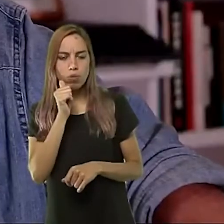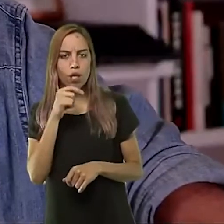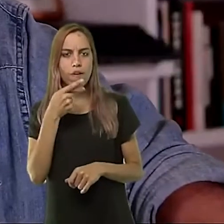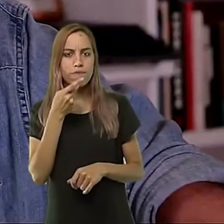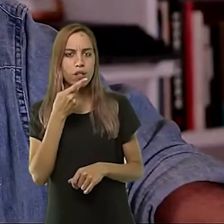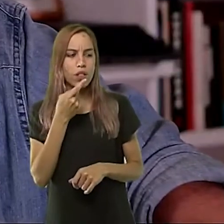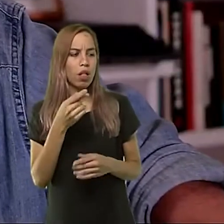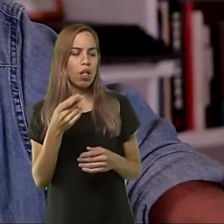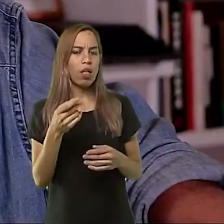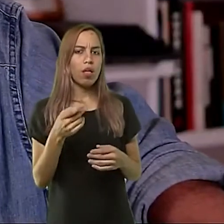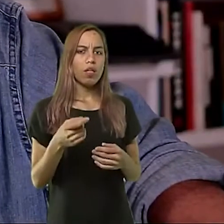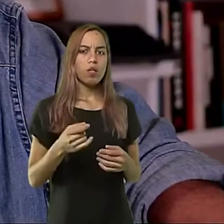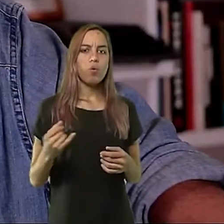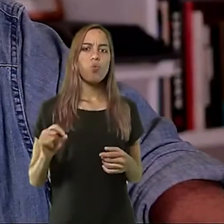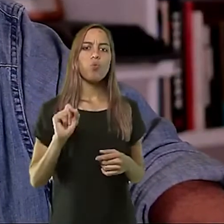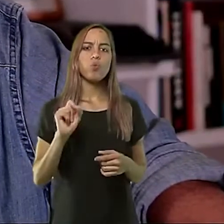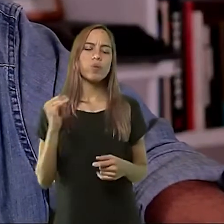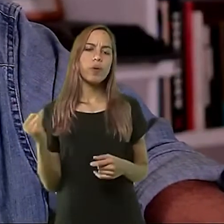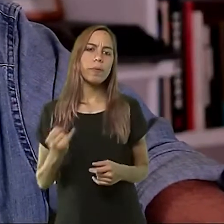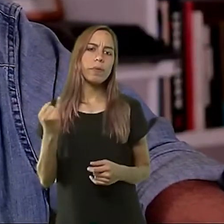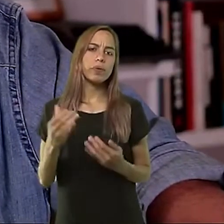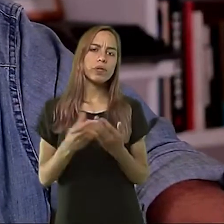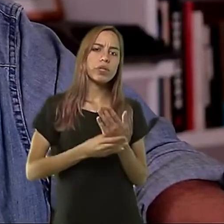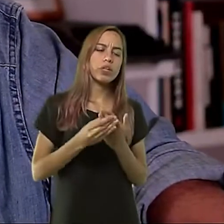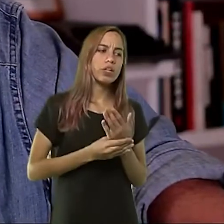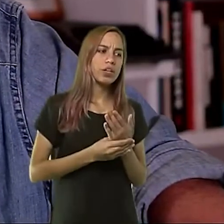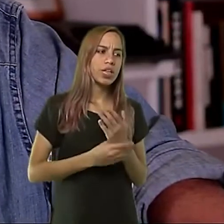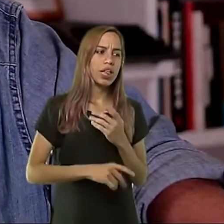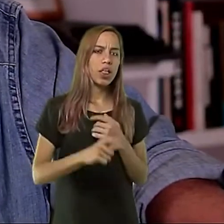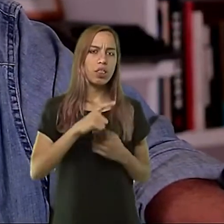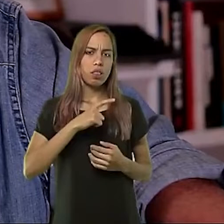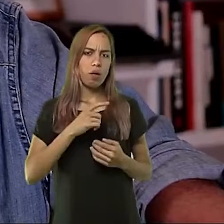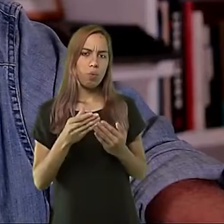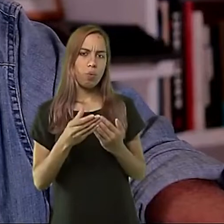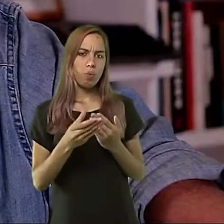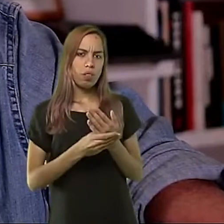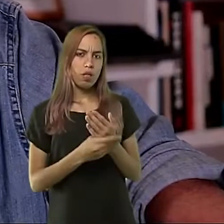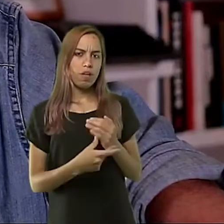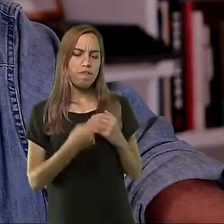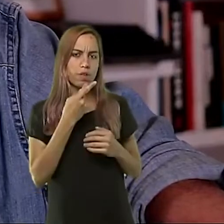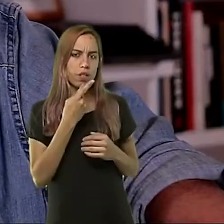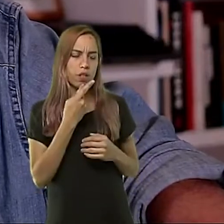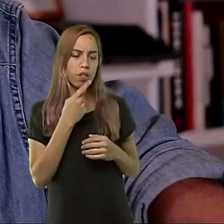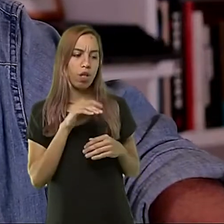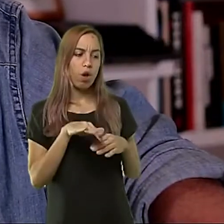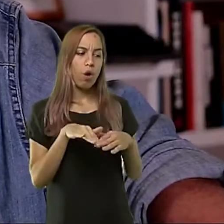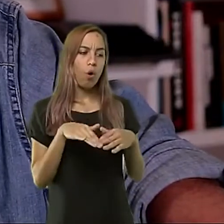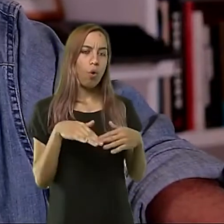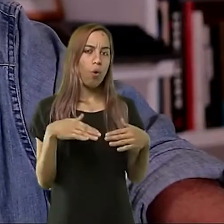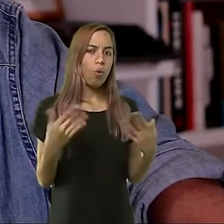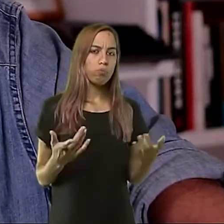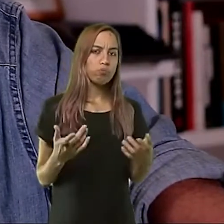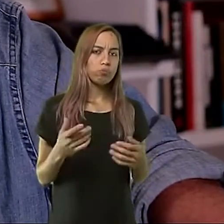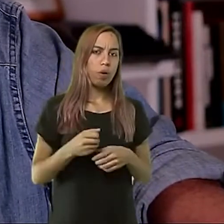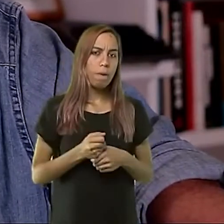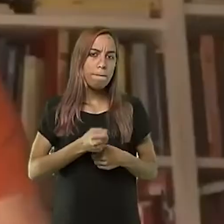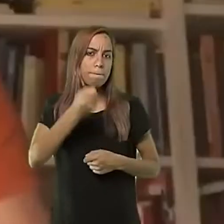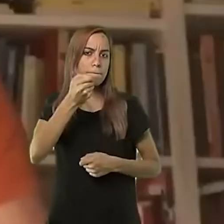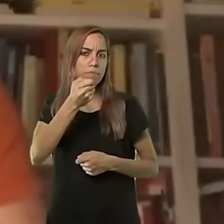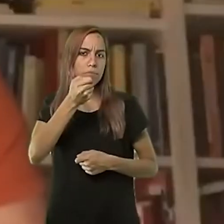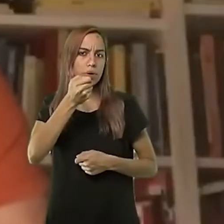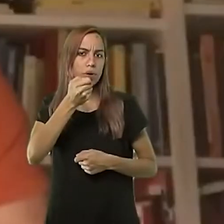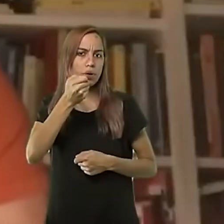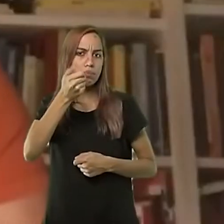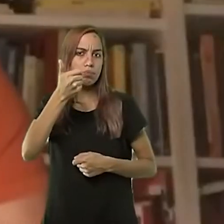aqui, e que ela tem um que faz inveja em todo mundo, que é Para Onde Vão os Guarda-Chuvas. Você trazer essa